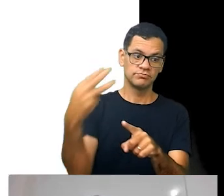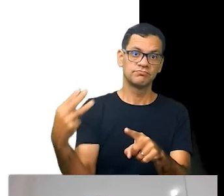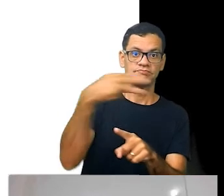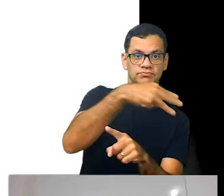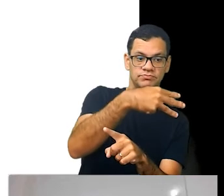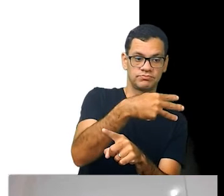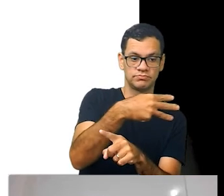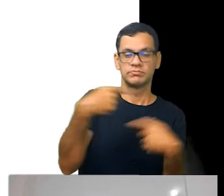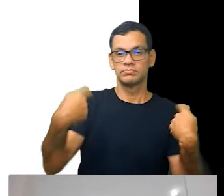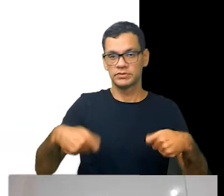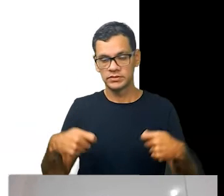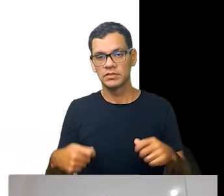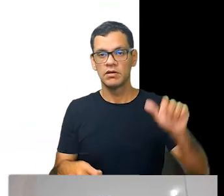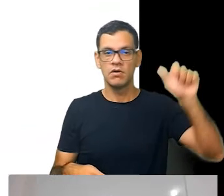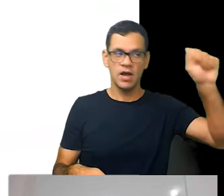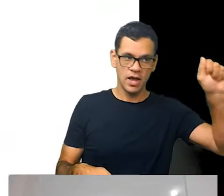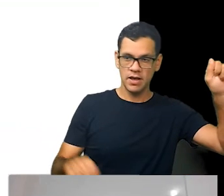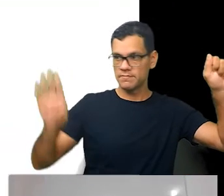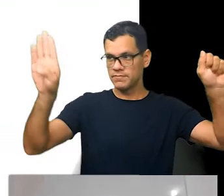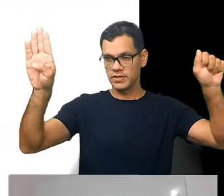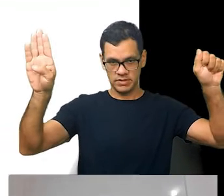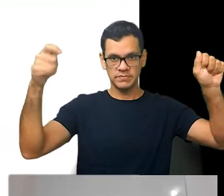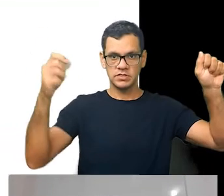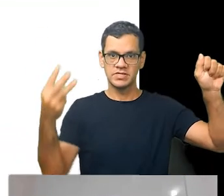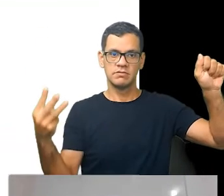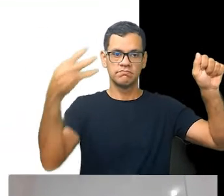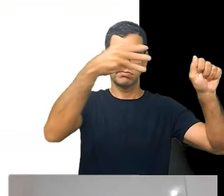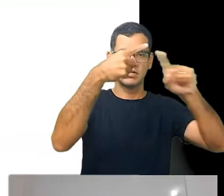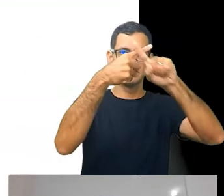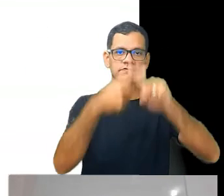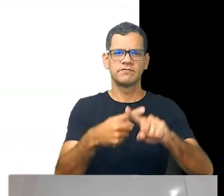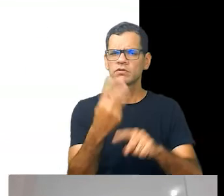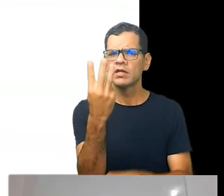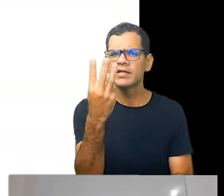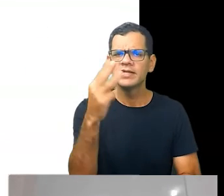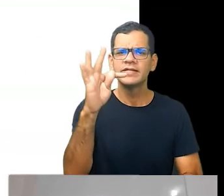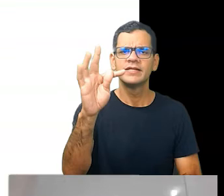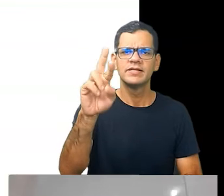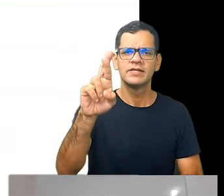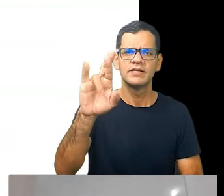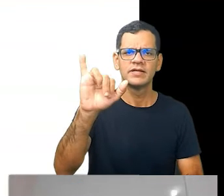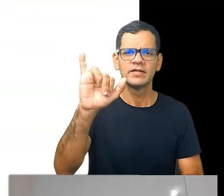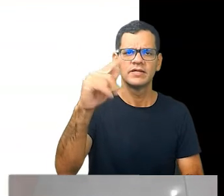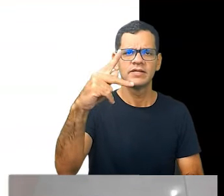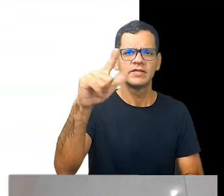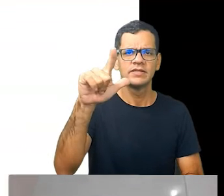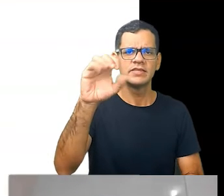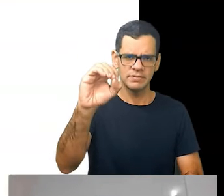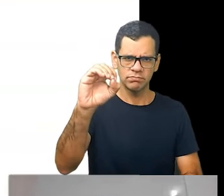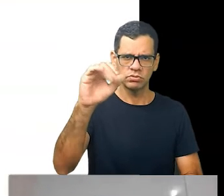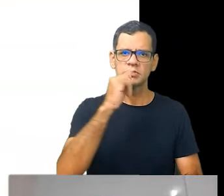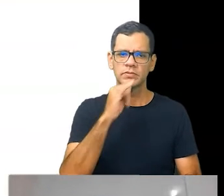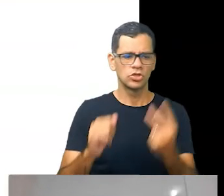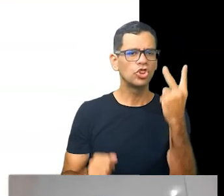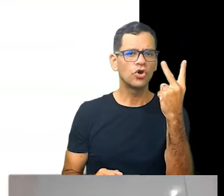B. Então, veja, eu quero associar cada elemento de A ao triplo em B.